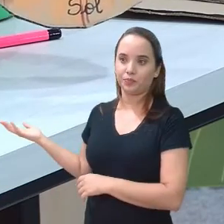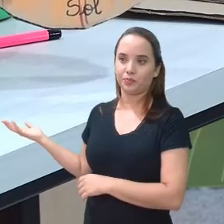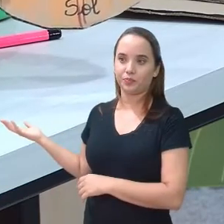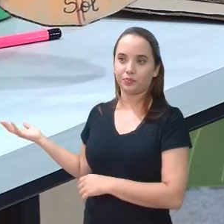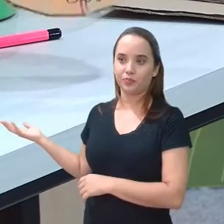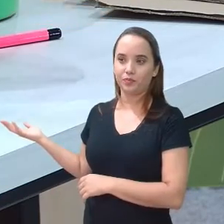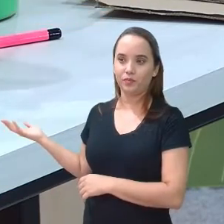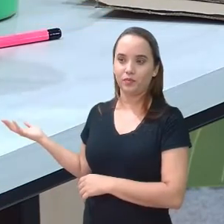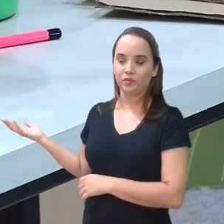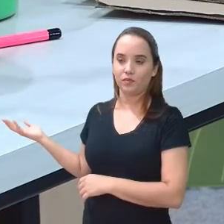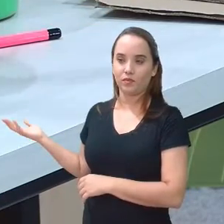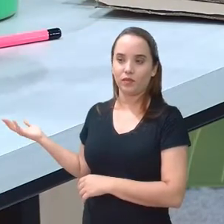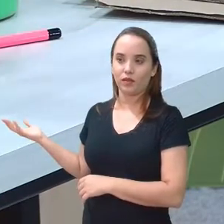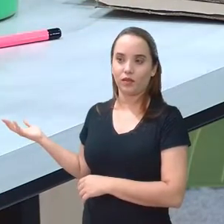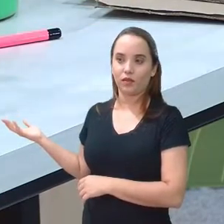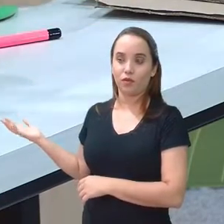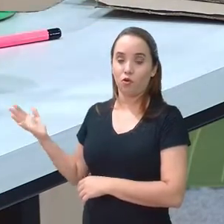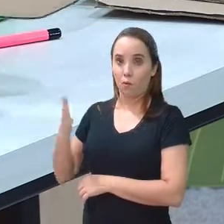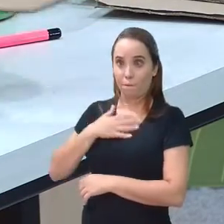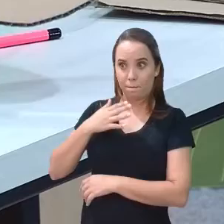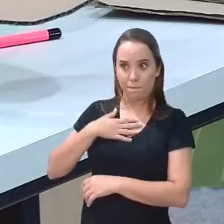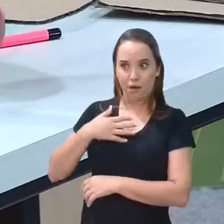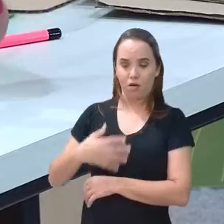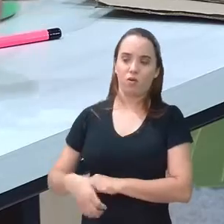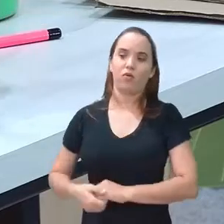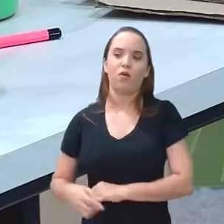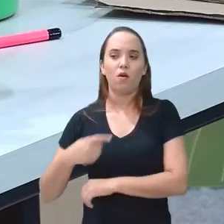certo? Esse meu, eu tentei